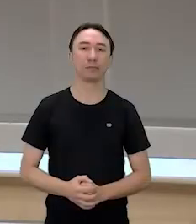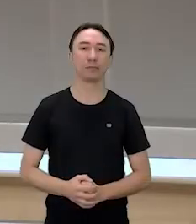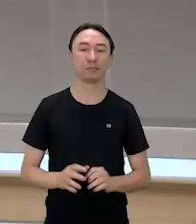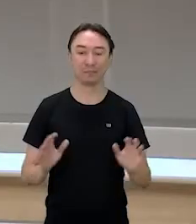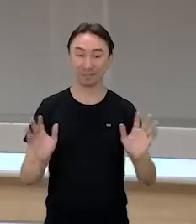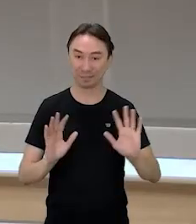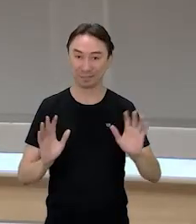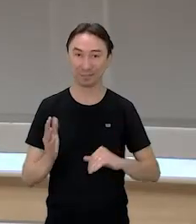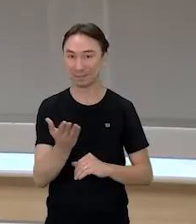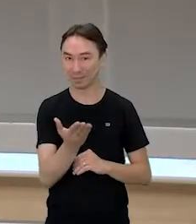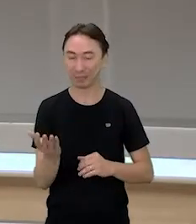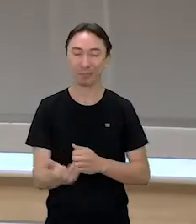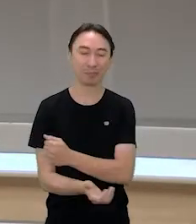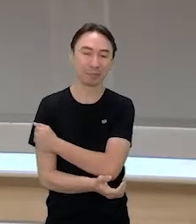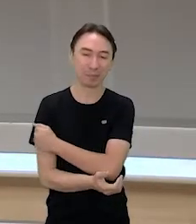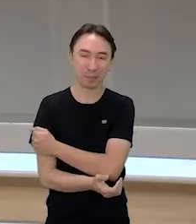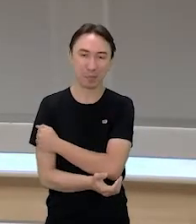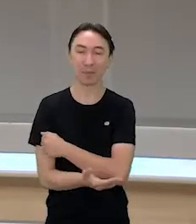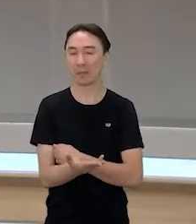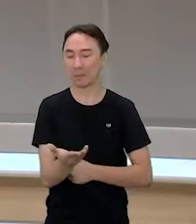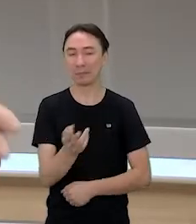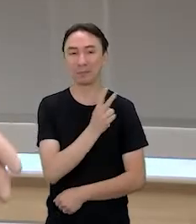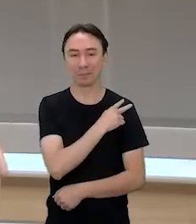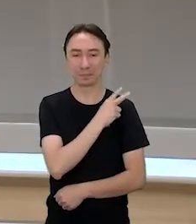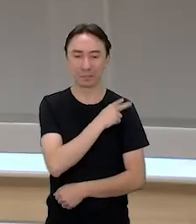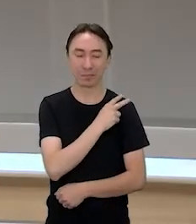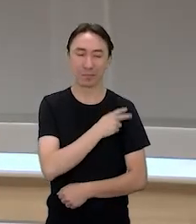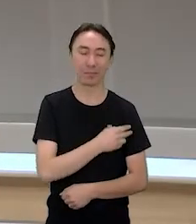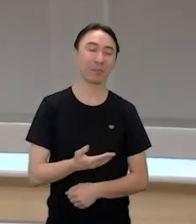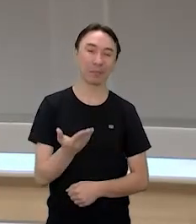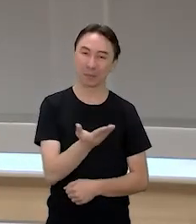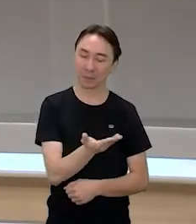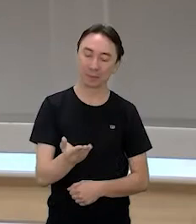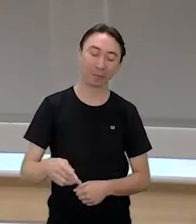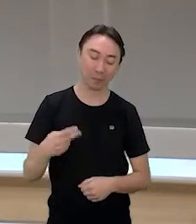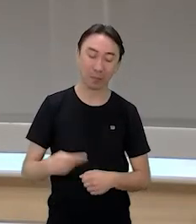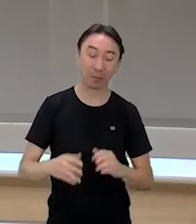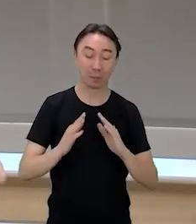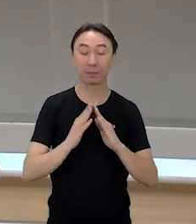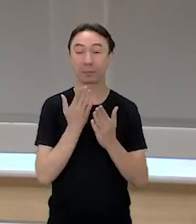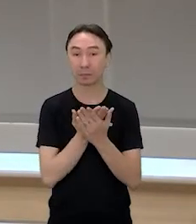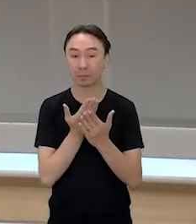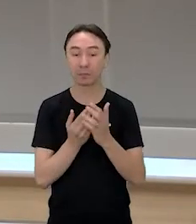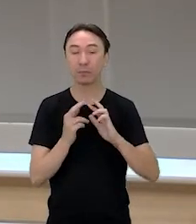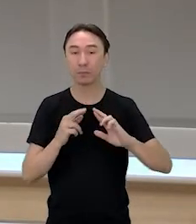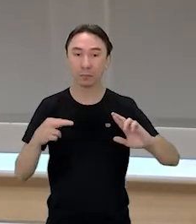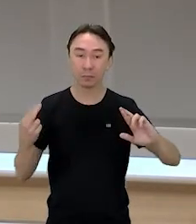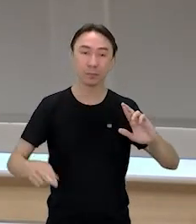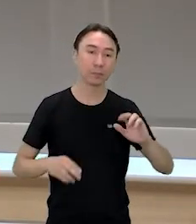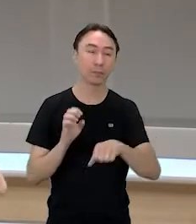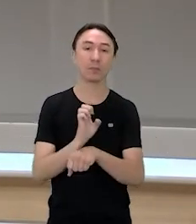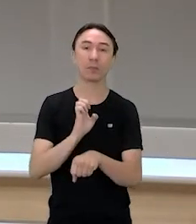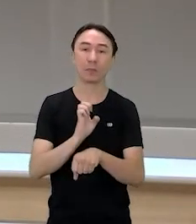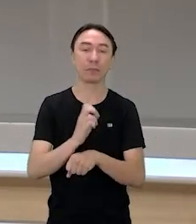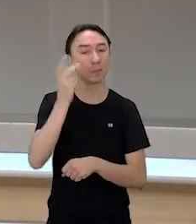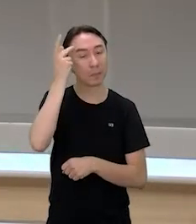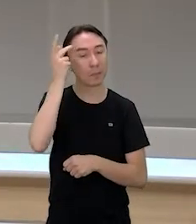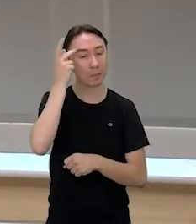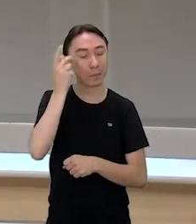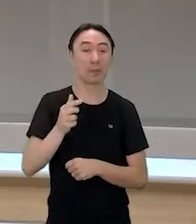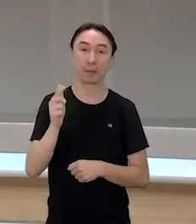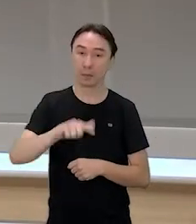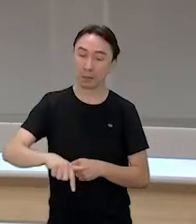Olá, estudantes da segunda série do ensino médio da Rede Estadual Paulista. Estamos aqui para começar mais uma aula do nosso componente